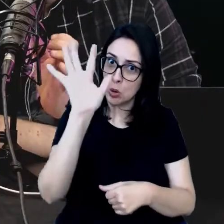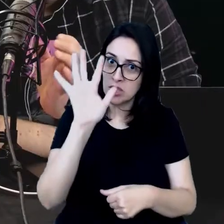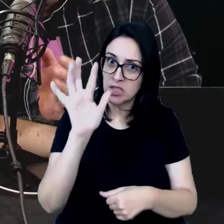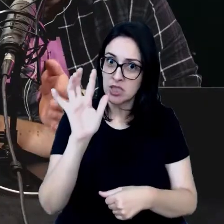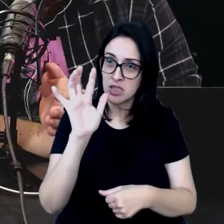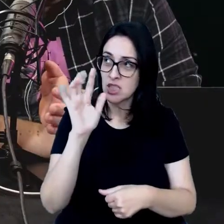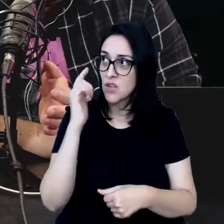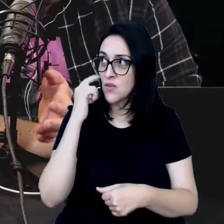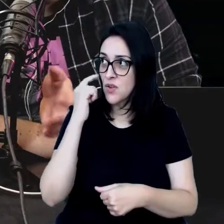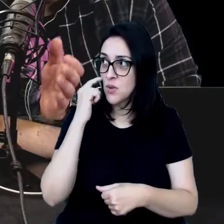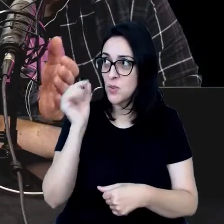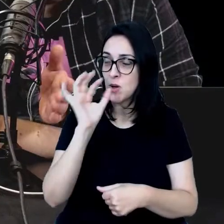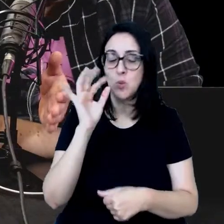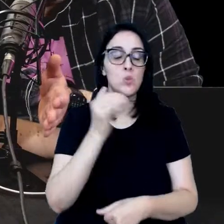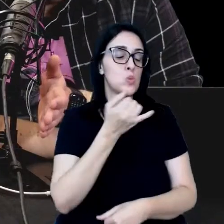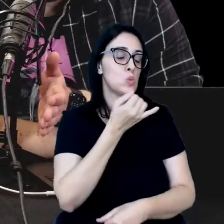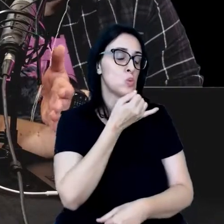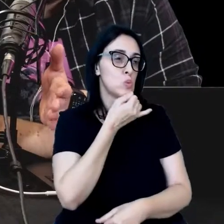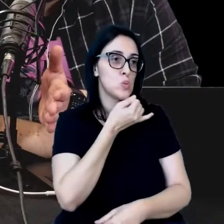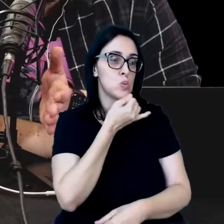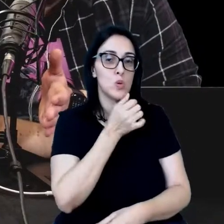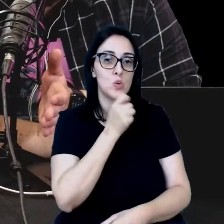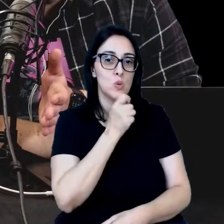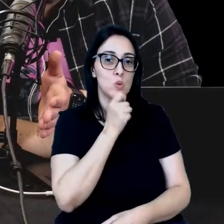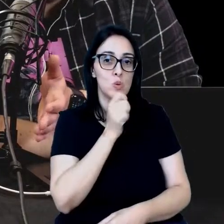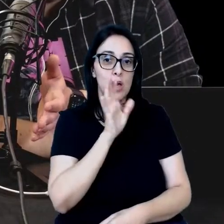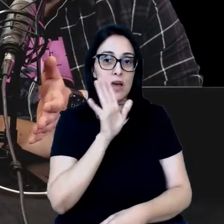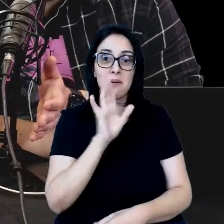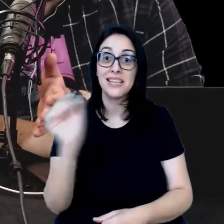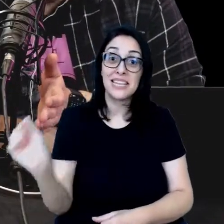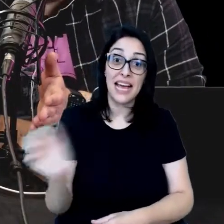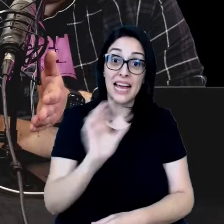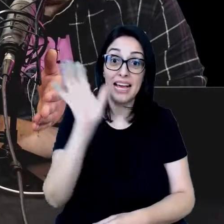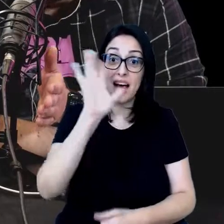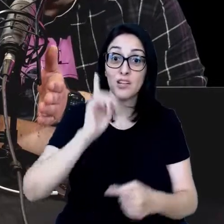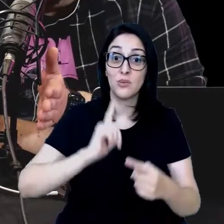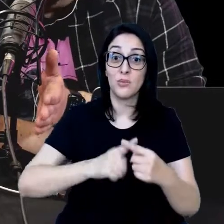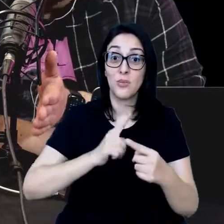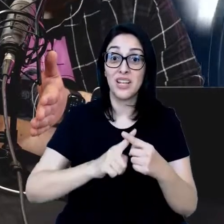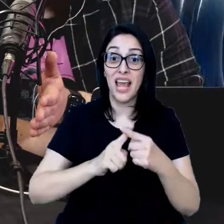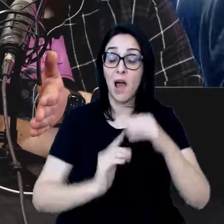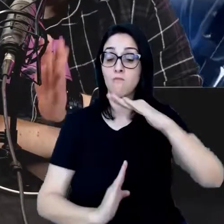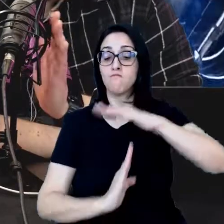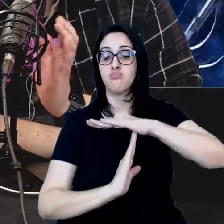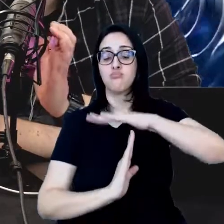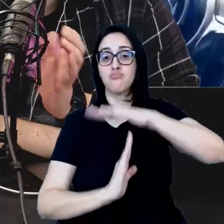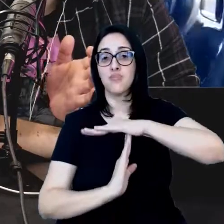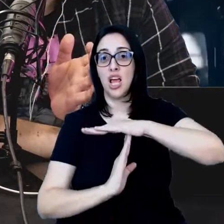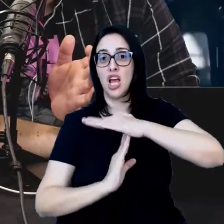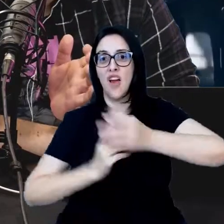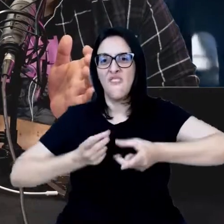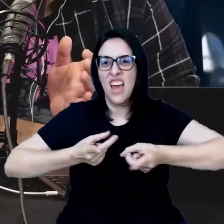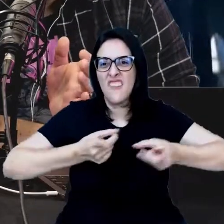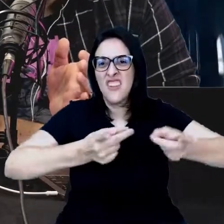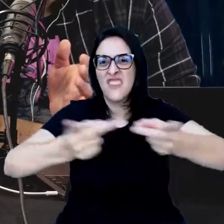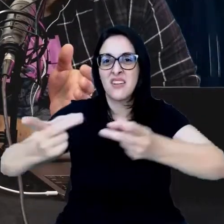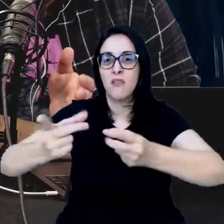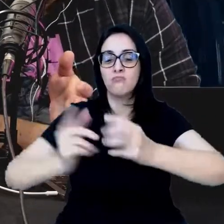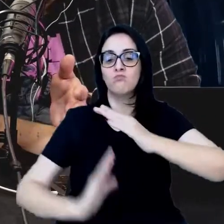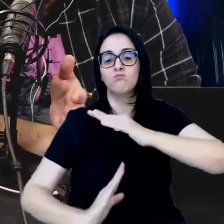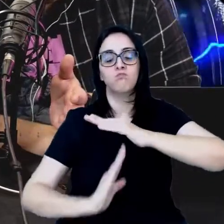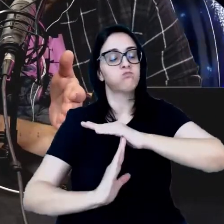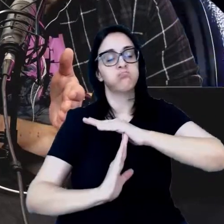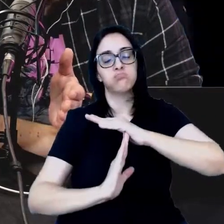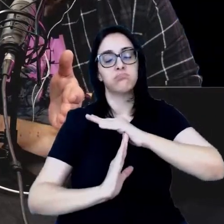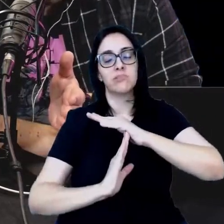preço? Não temos preço ainda, mas ele com certeza é caro porque ele é edição limitada. Puta merda! Será